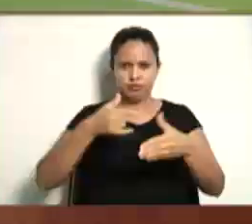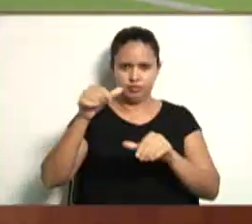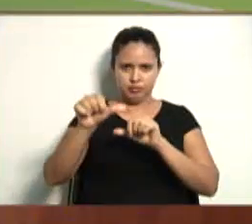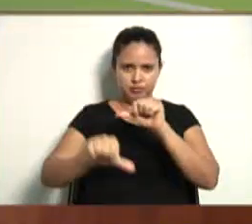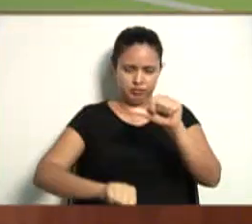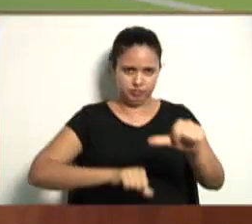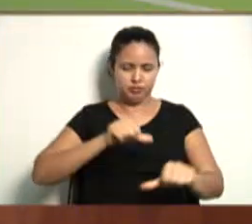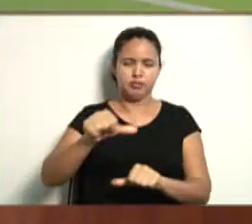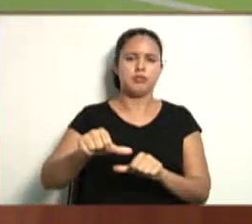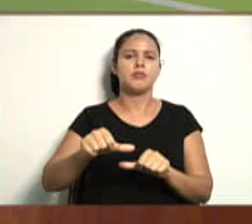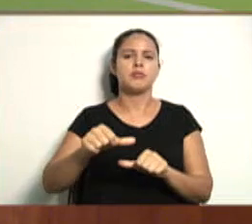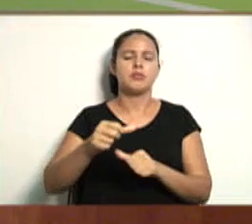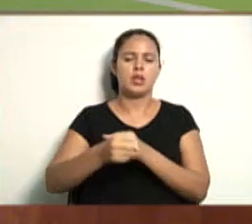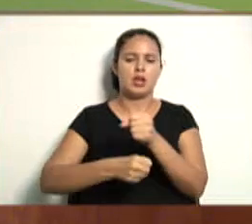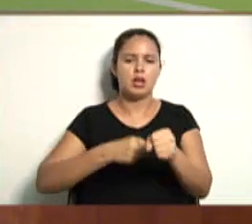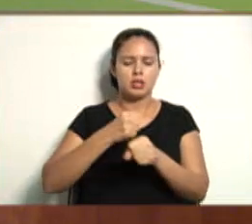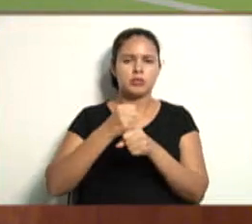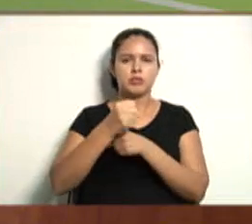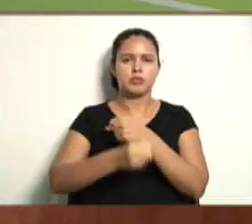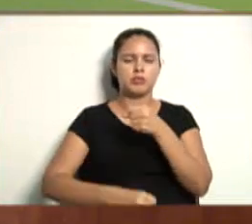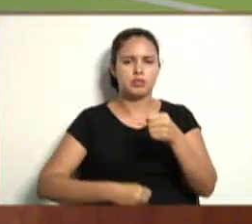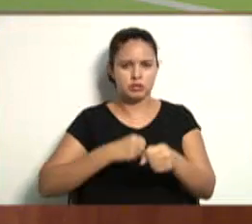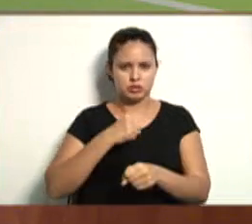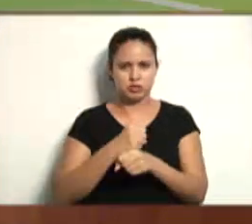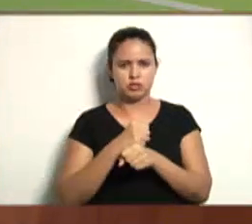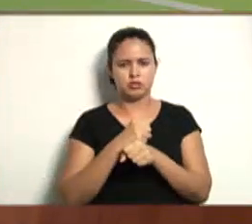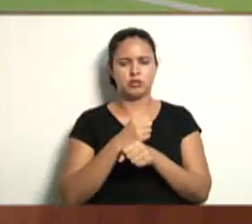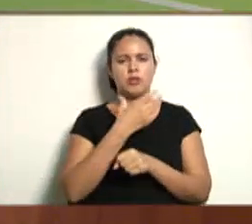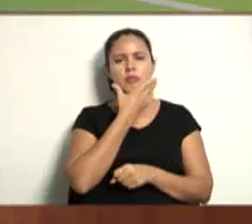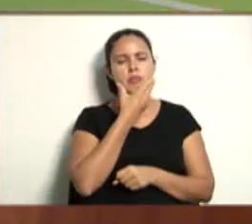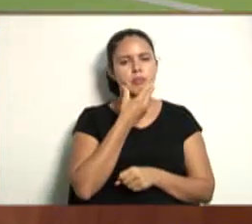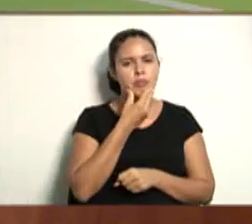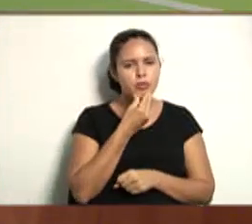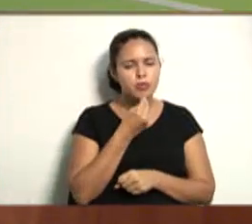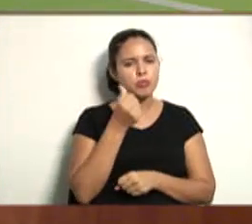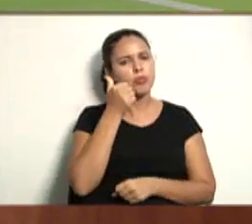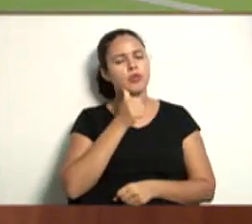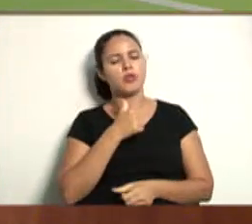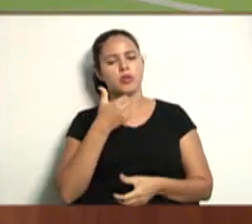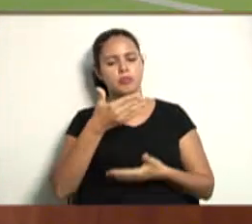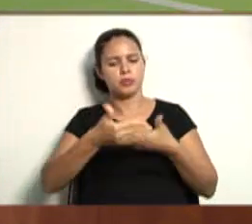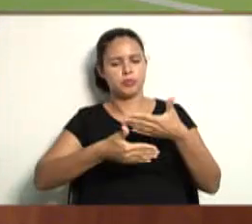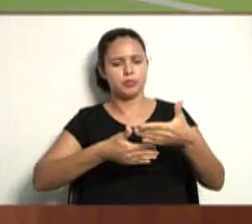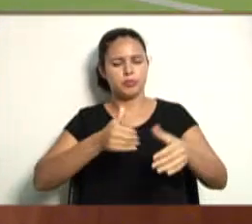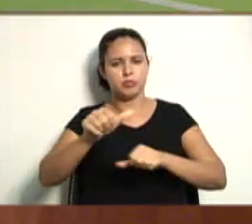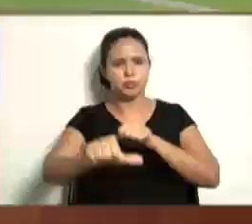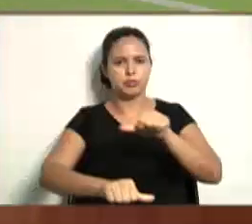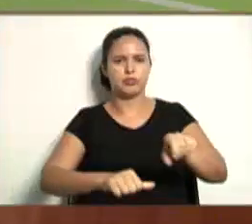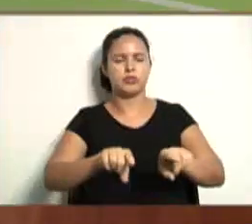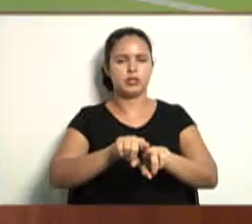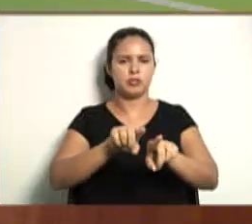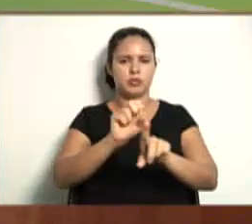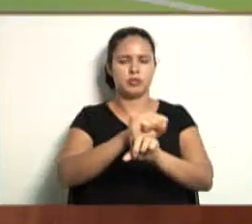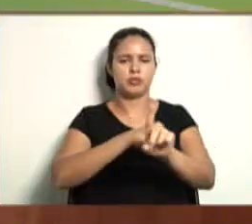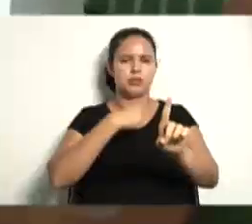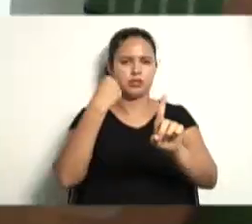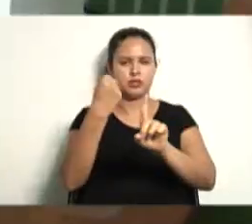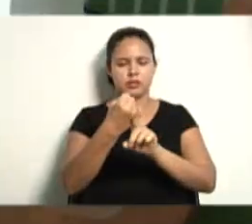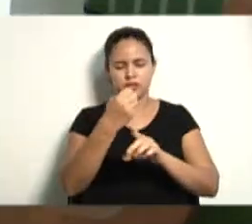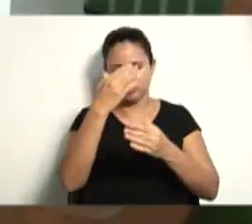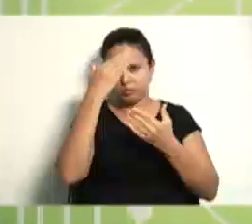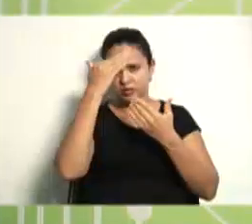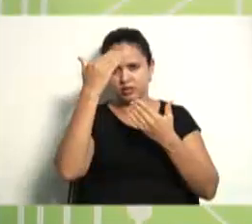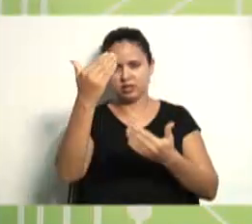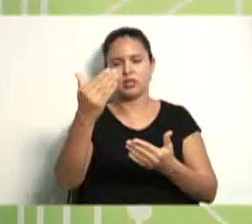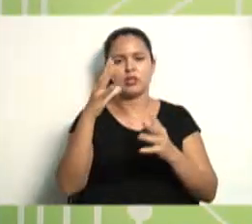na evolução do homem e da sociedade. Parabéns, é isto mesmo. Hã? Obrigada,